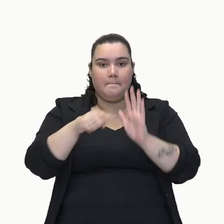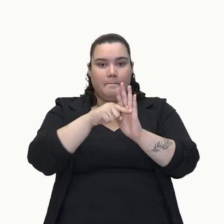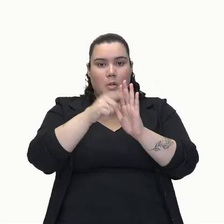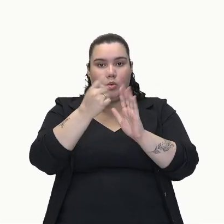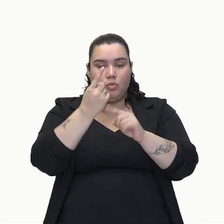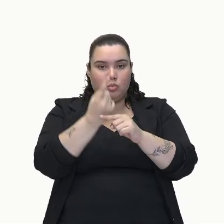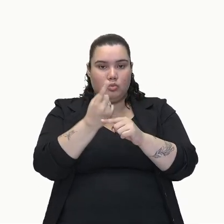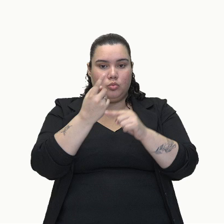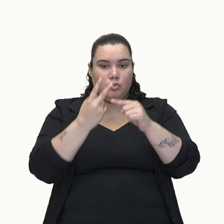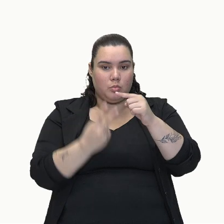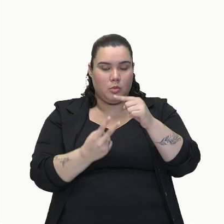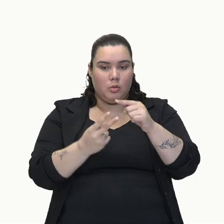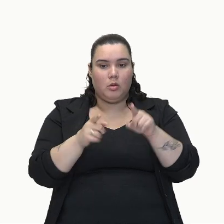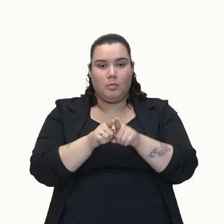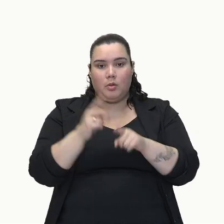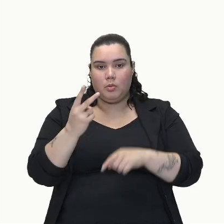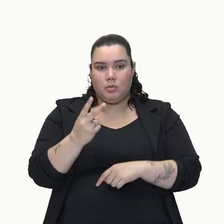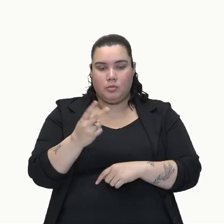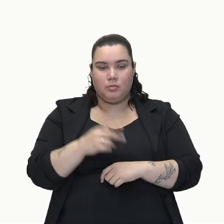e 2.